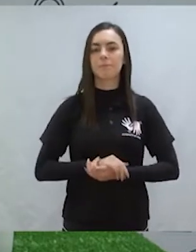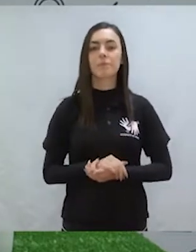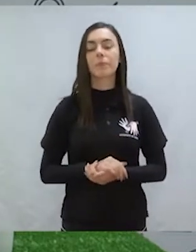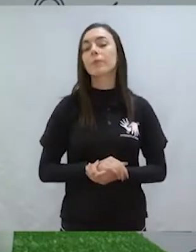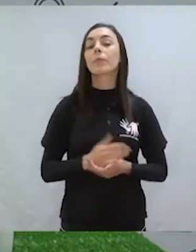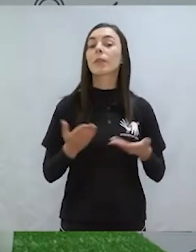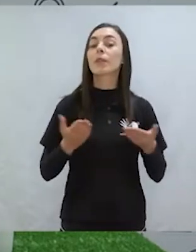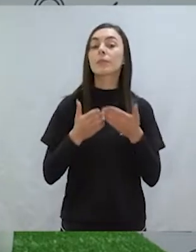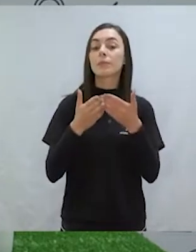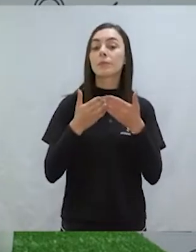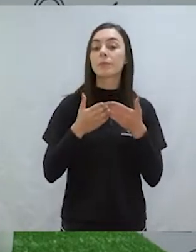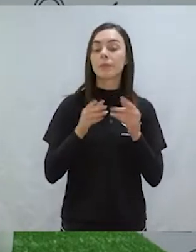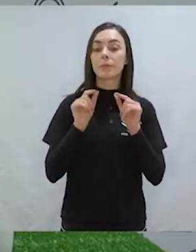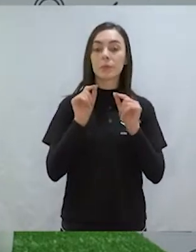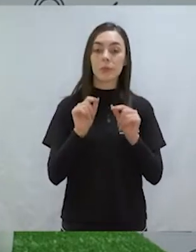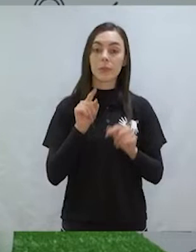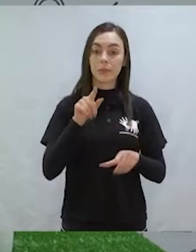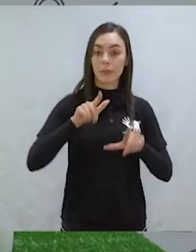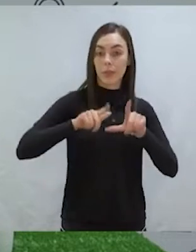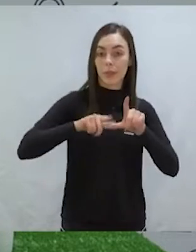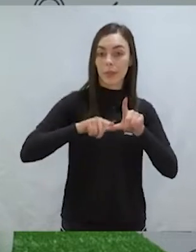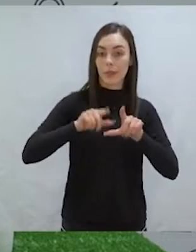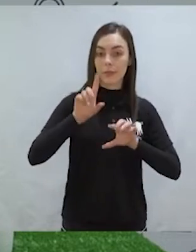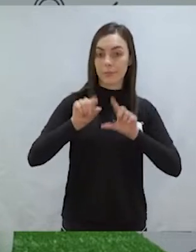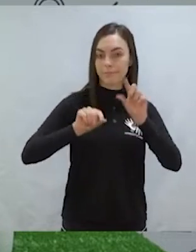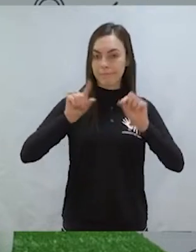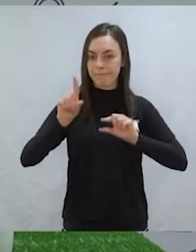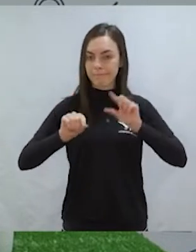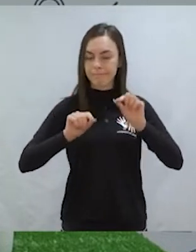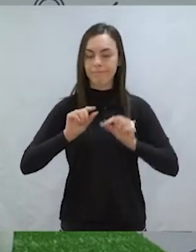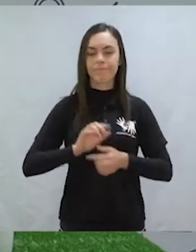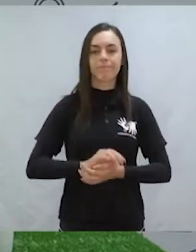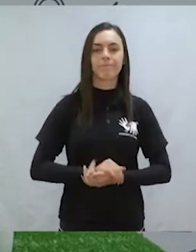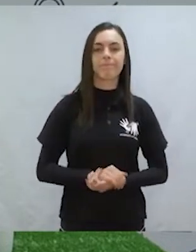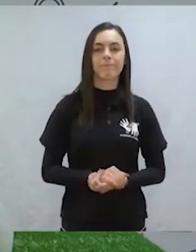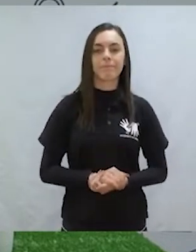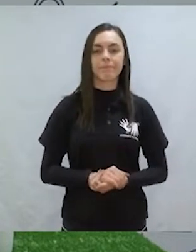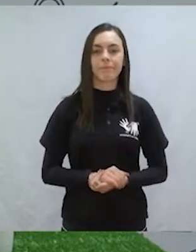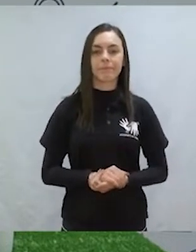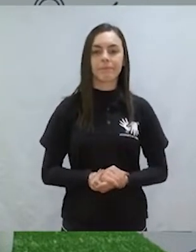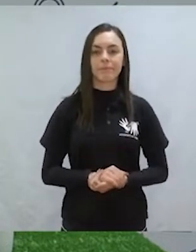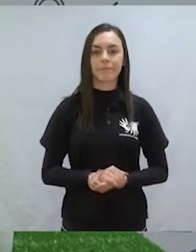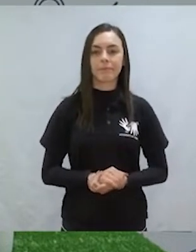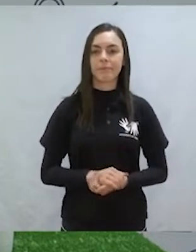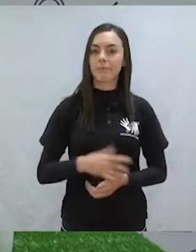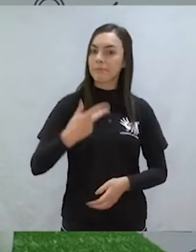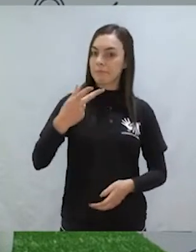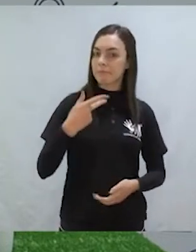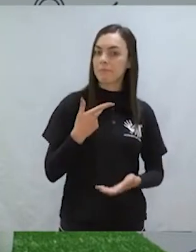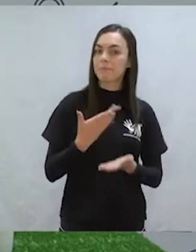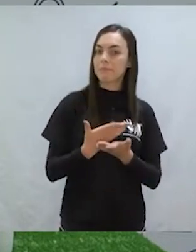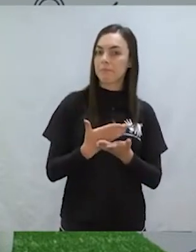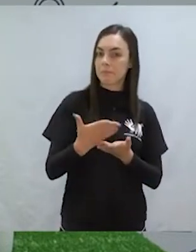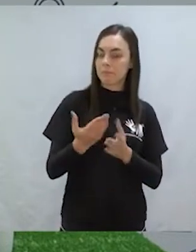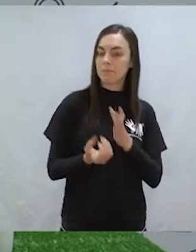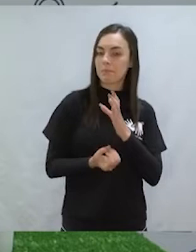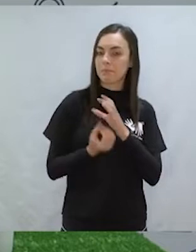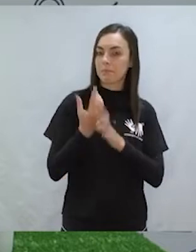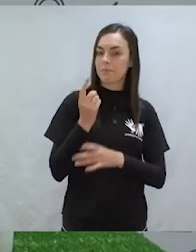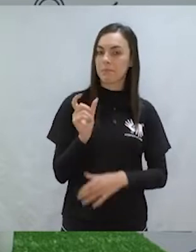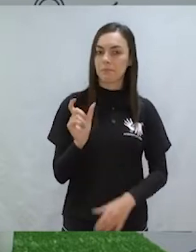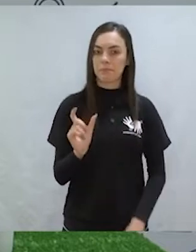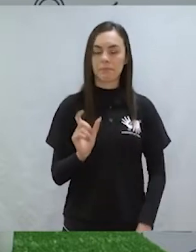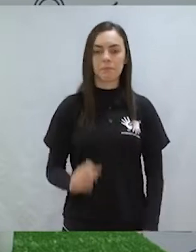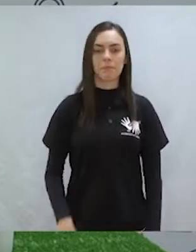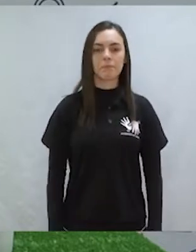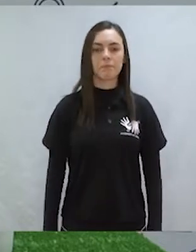aqui. Eu vou pedir para vocês separarem as seguintes letras, para a gente poder escrever a